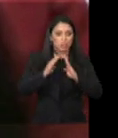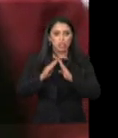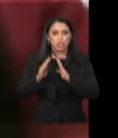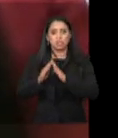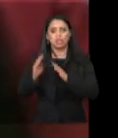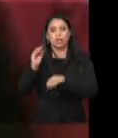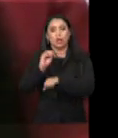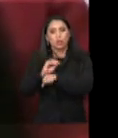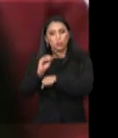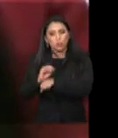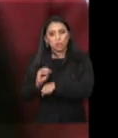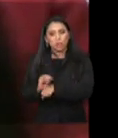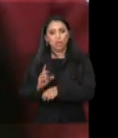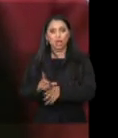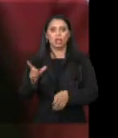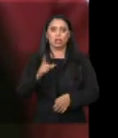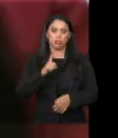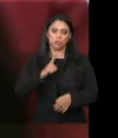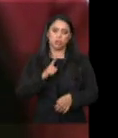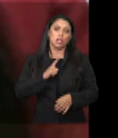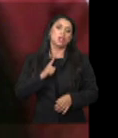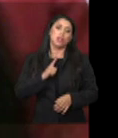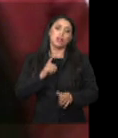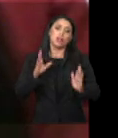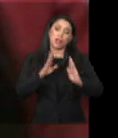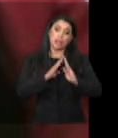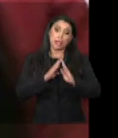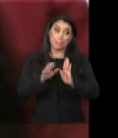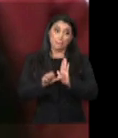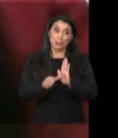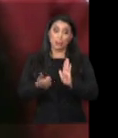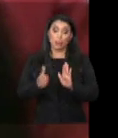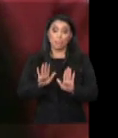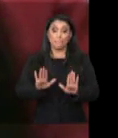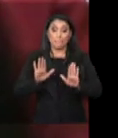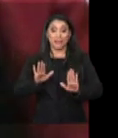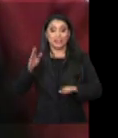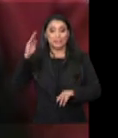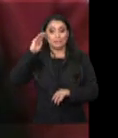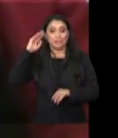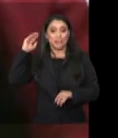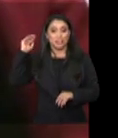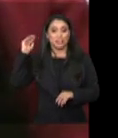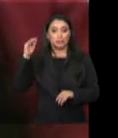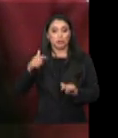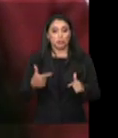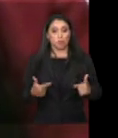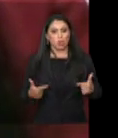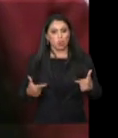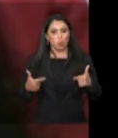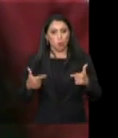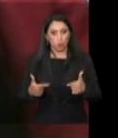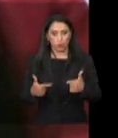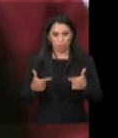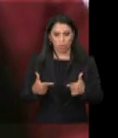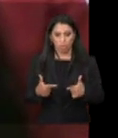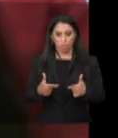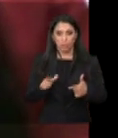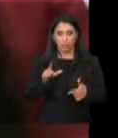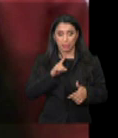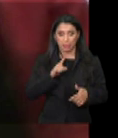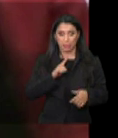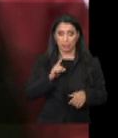garantir trazer essa ênfase para moradia primeiro mas principalmente é a luta que sim envolve diretamente